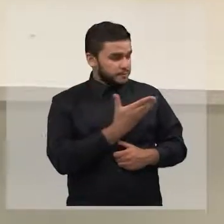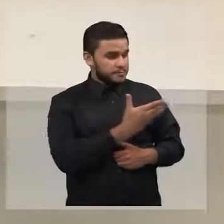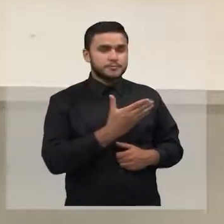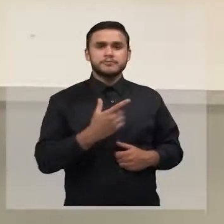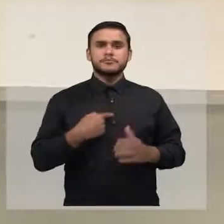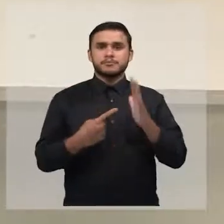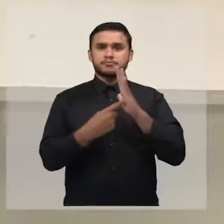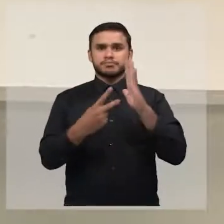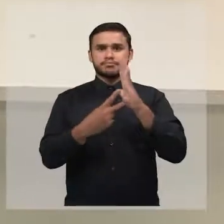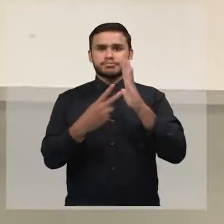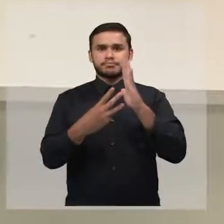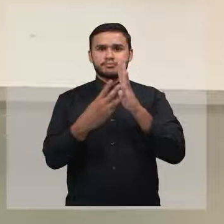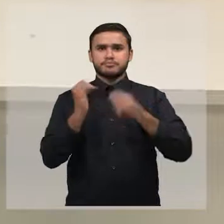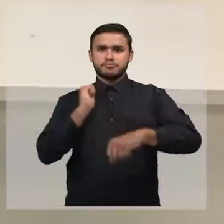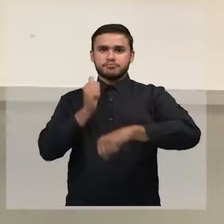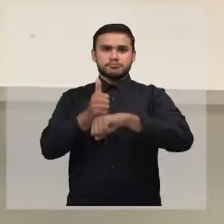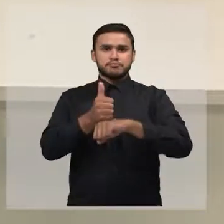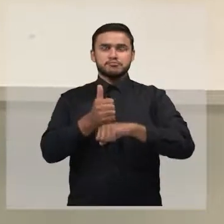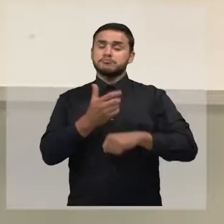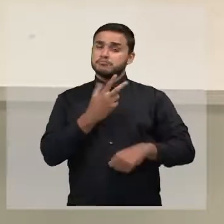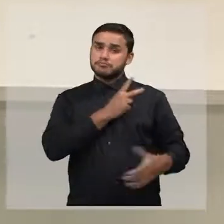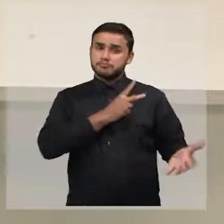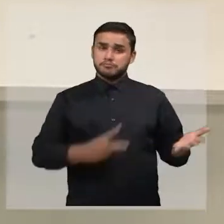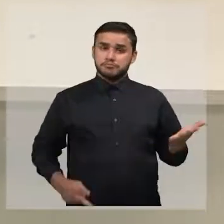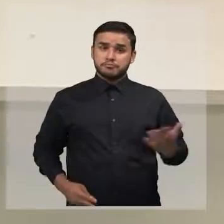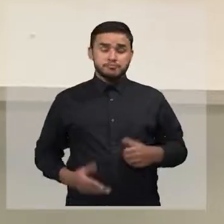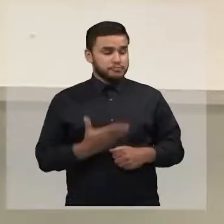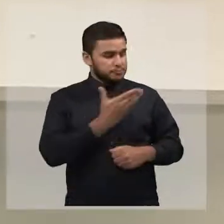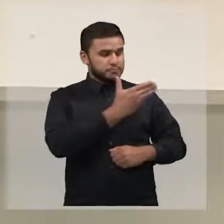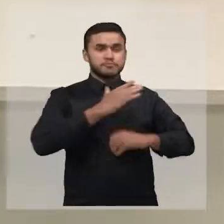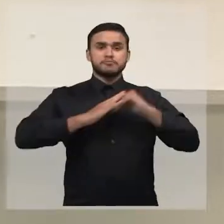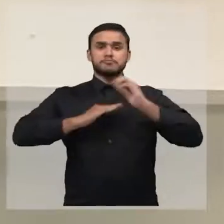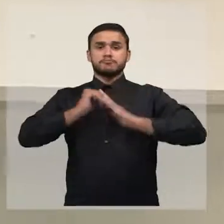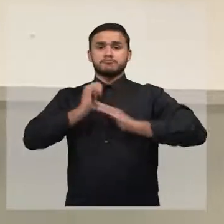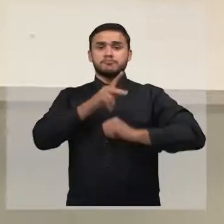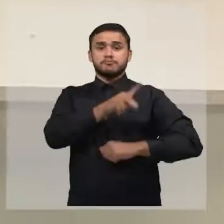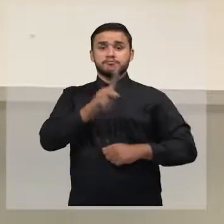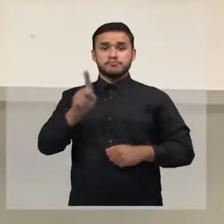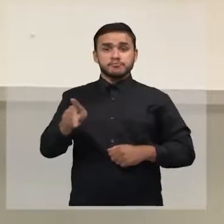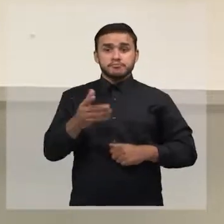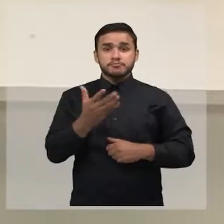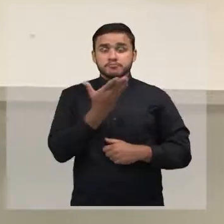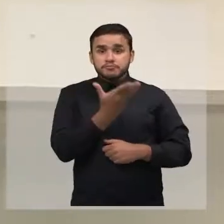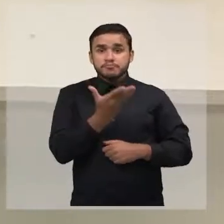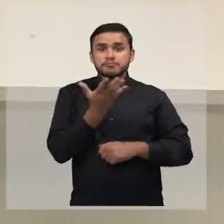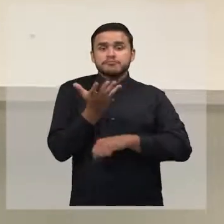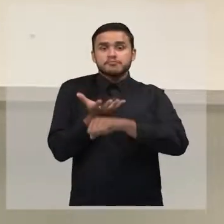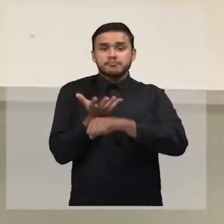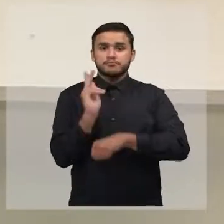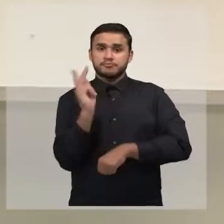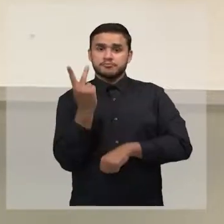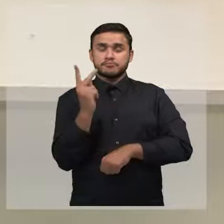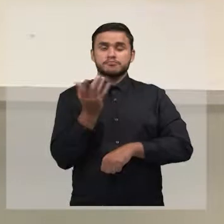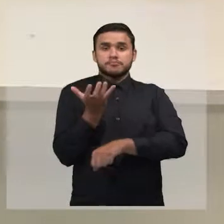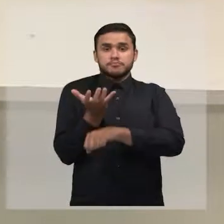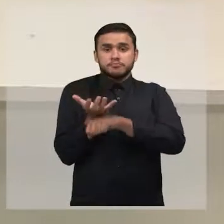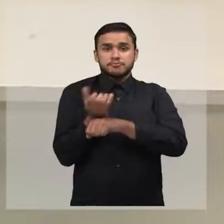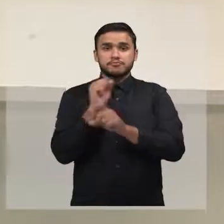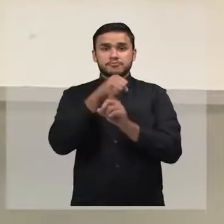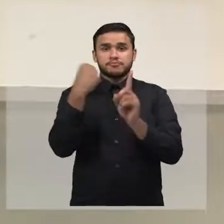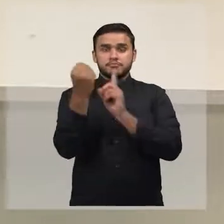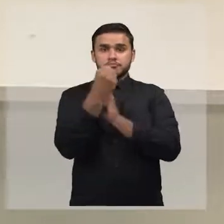seu terceiro mandato. O vereador Ronivaldo é professor de História e de Sociologia da